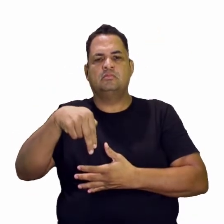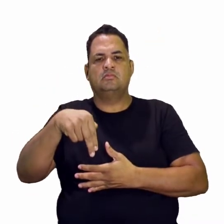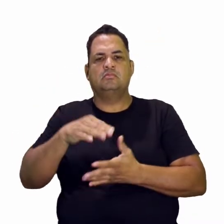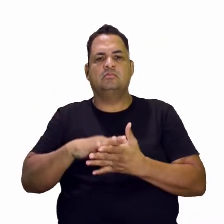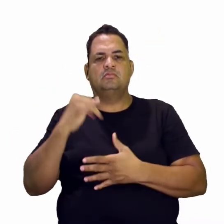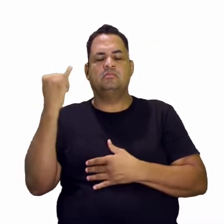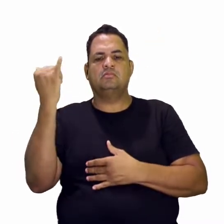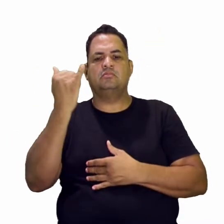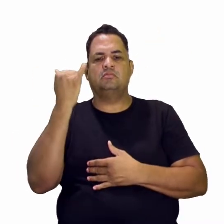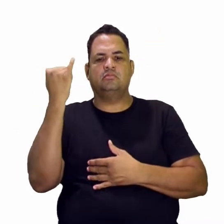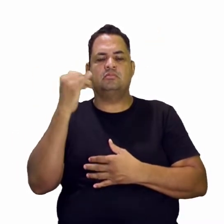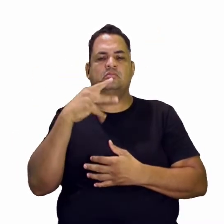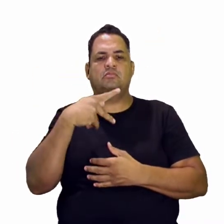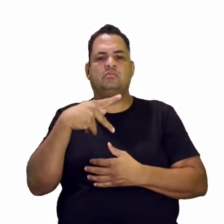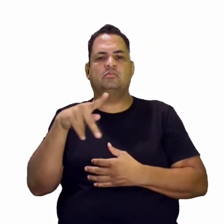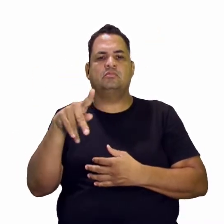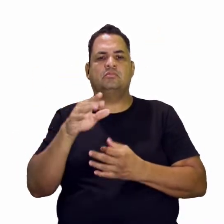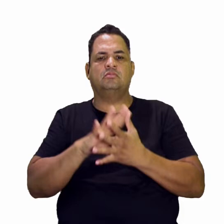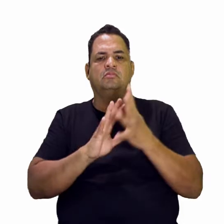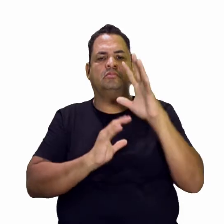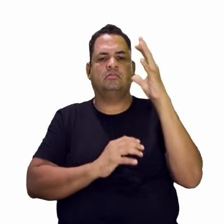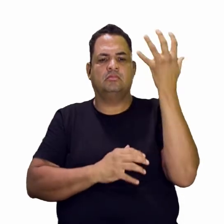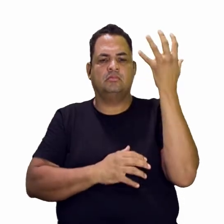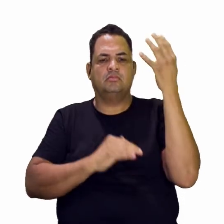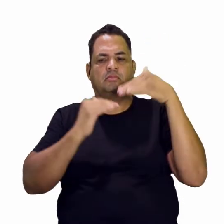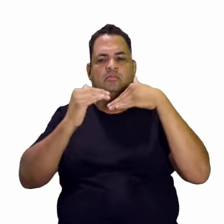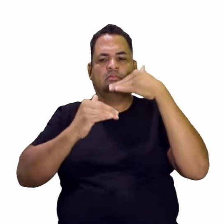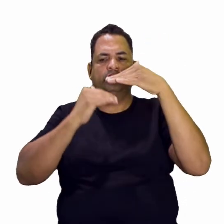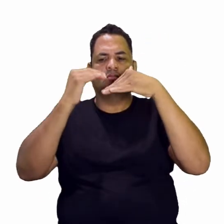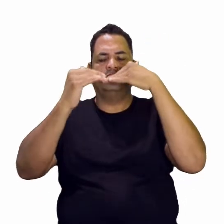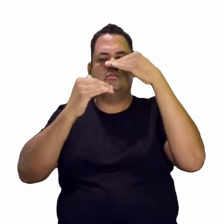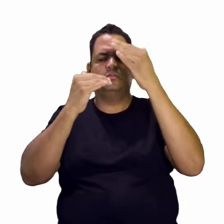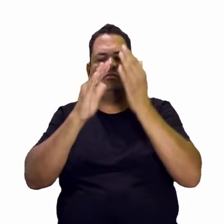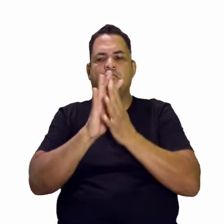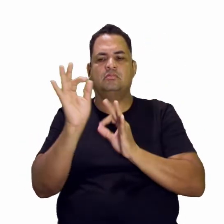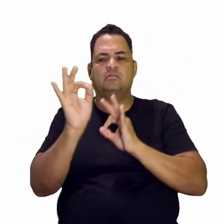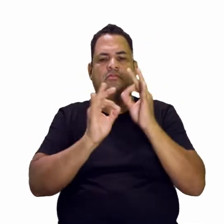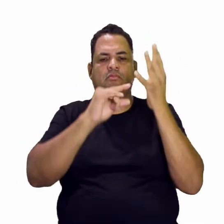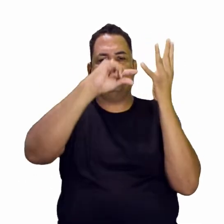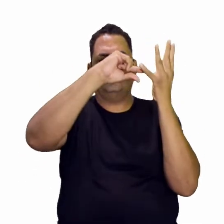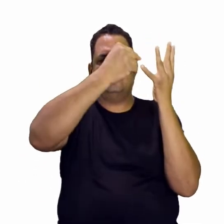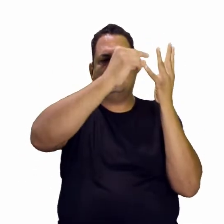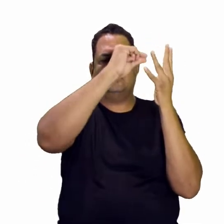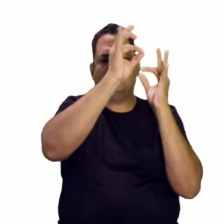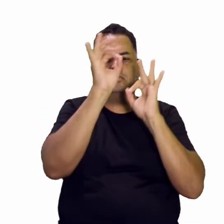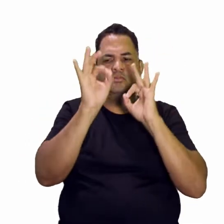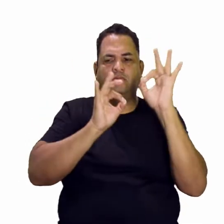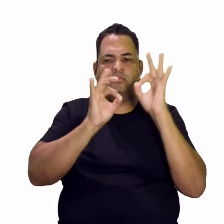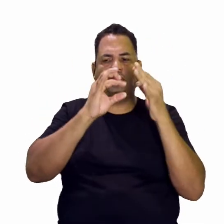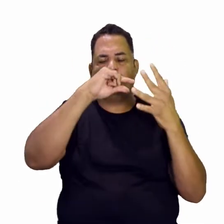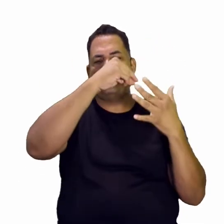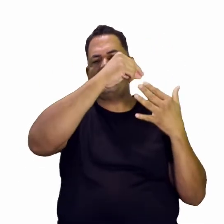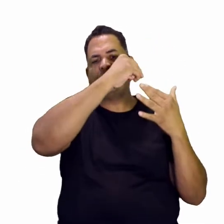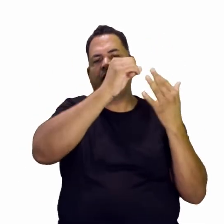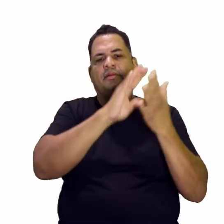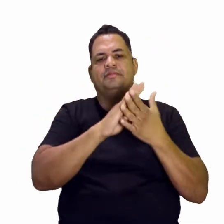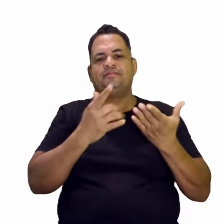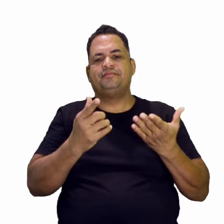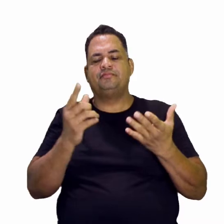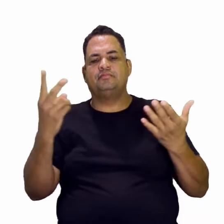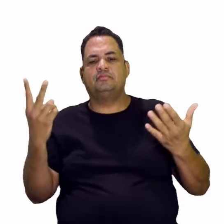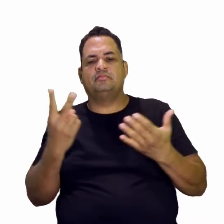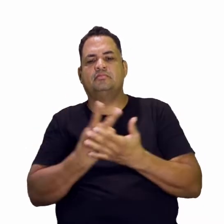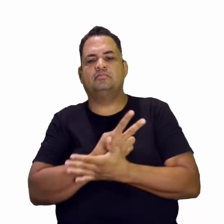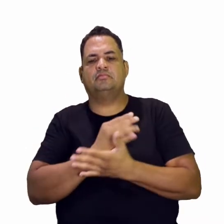é importantíssimo para que esse vegetal desenvolva, forme as suas folhas. E a gente sabe que as folhas é onde